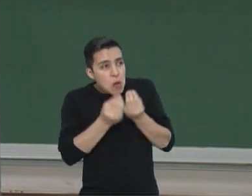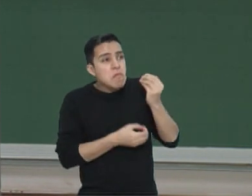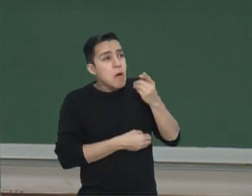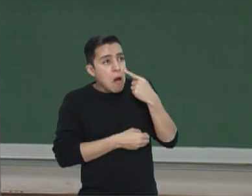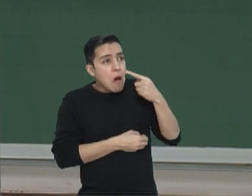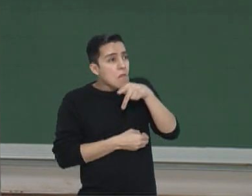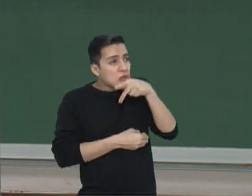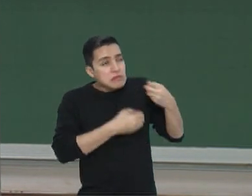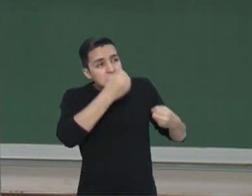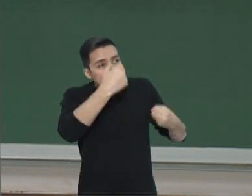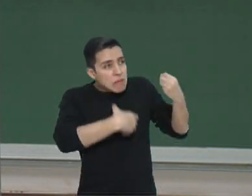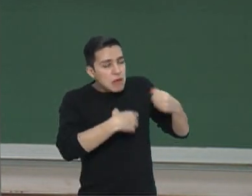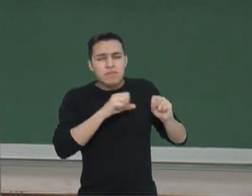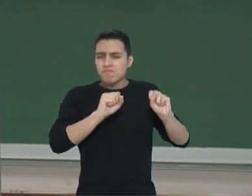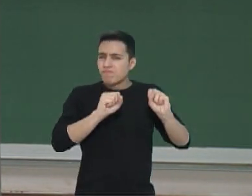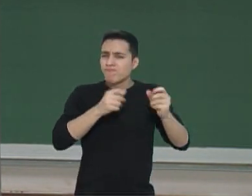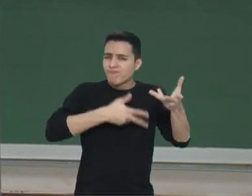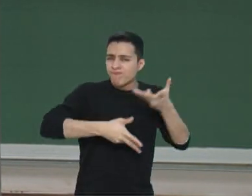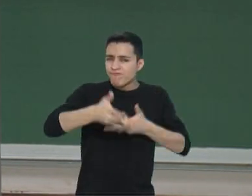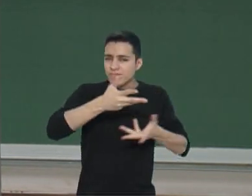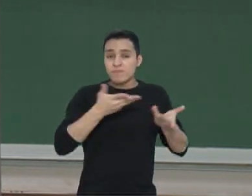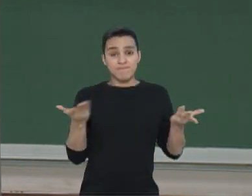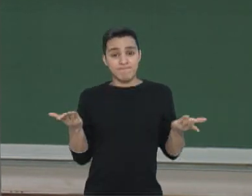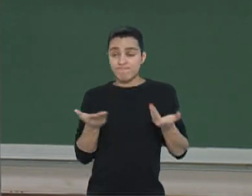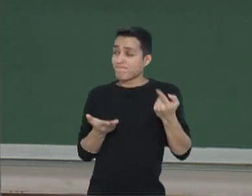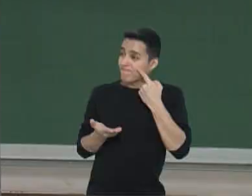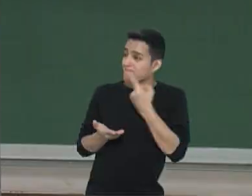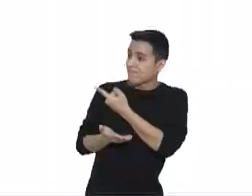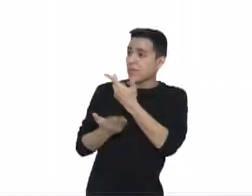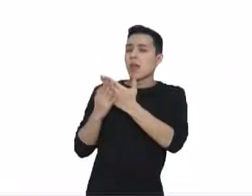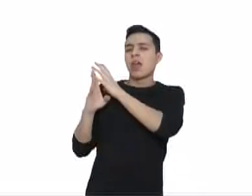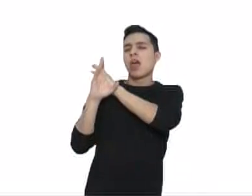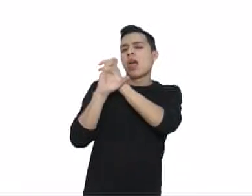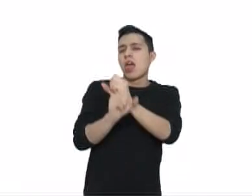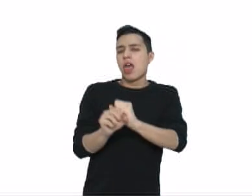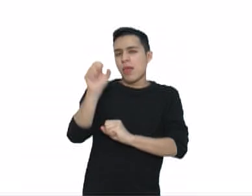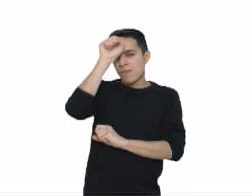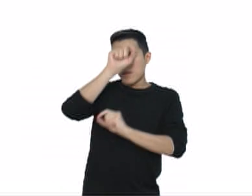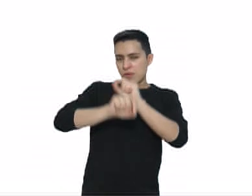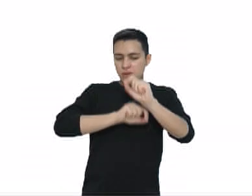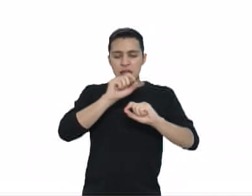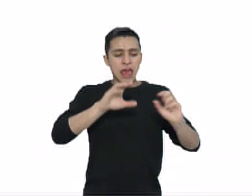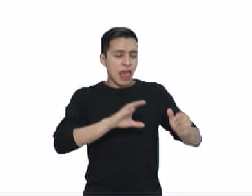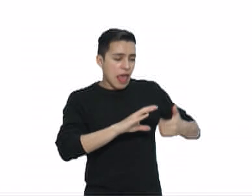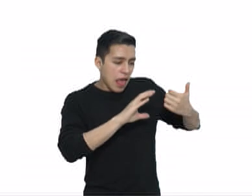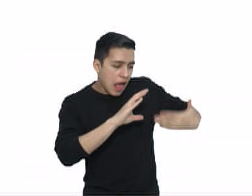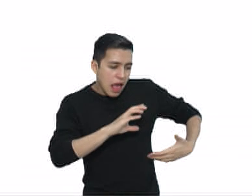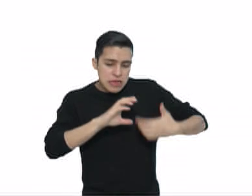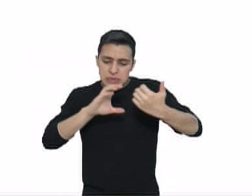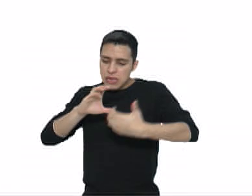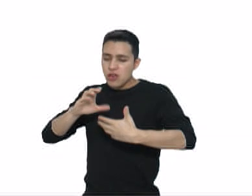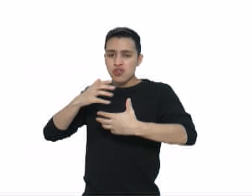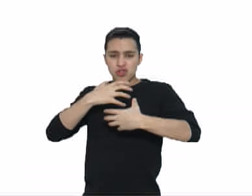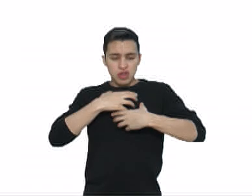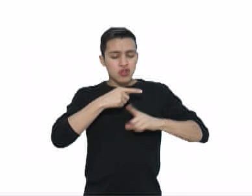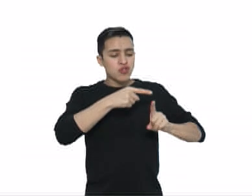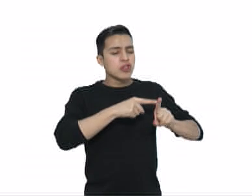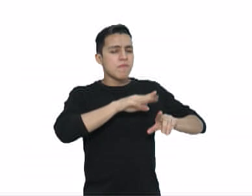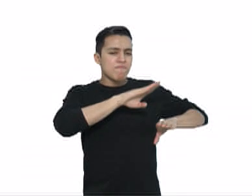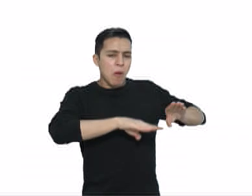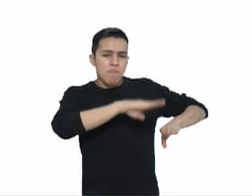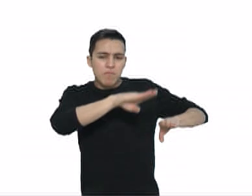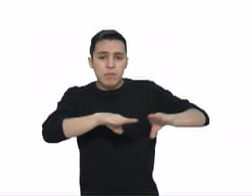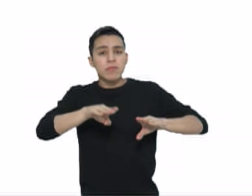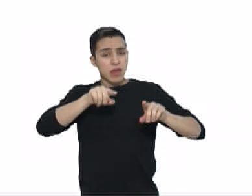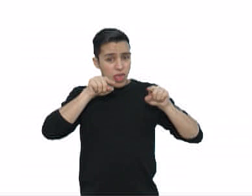professora. Nessa aula, nós aprendemos sobre como as diferentes características dos instrumentos de percussão influenciam